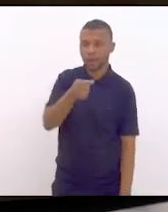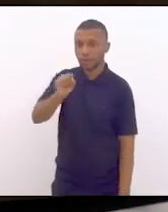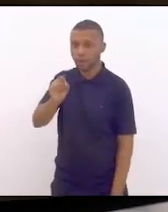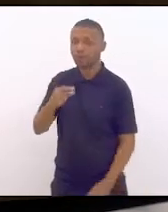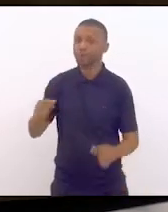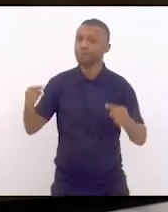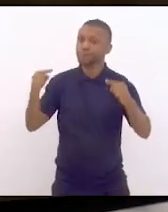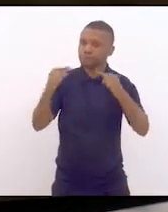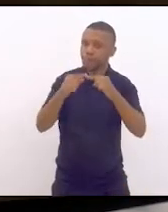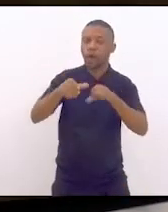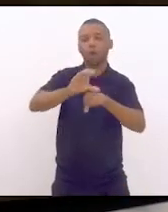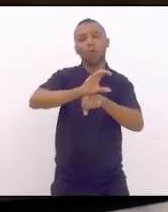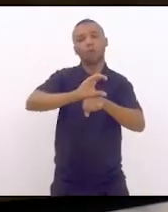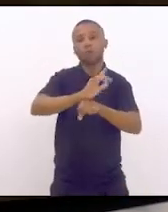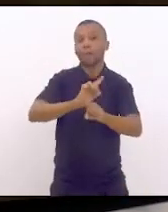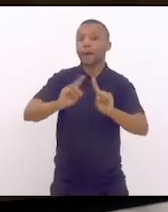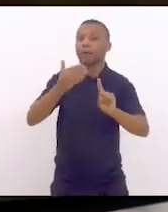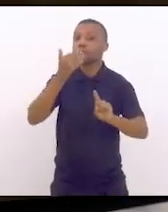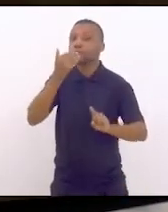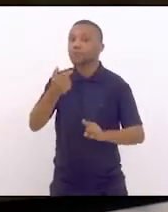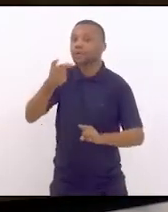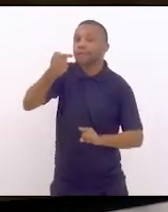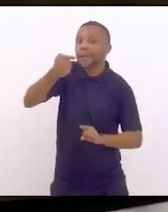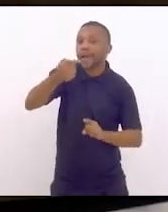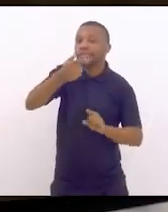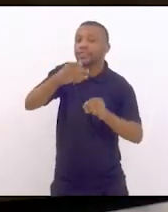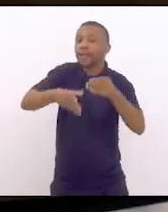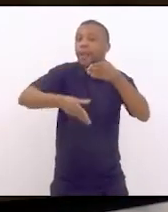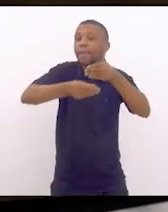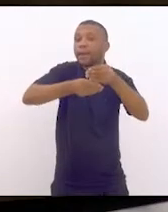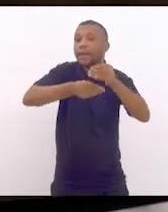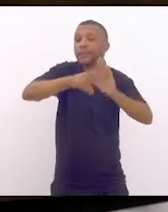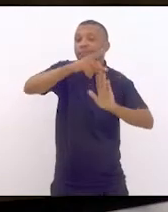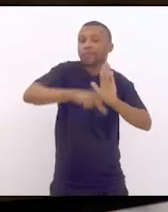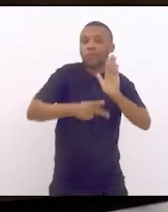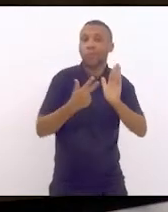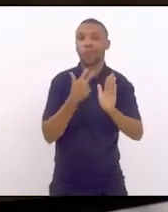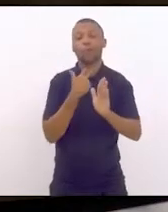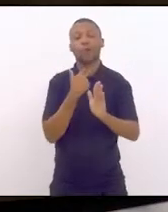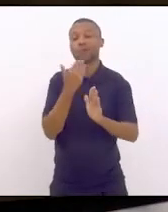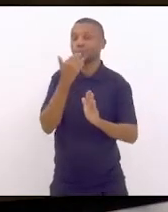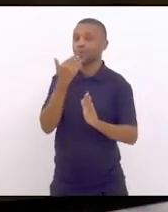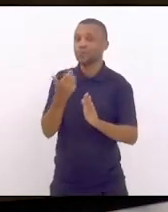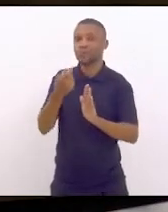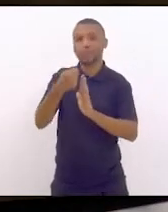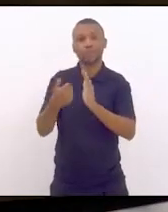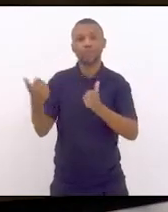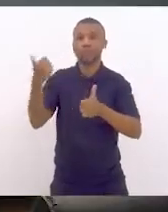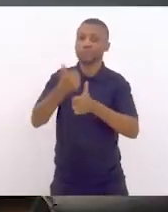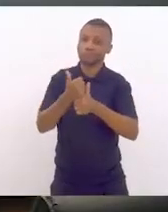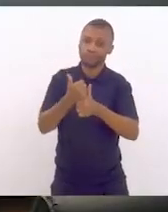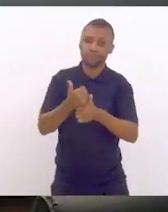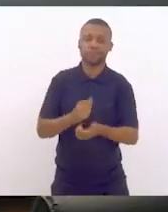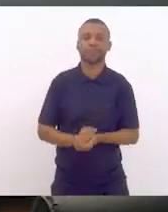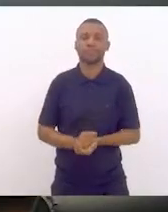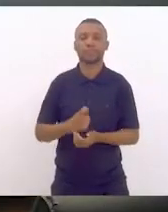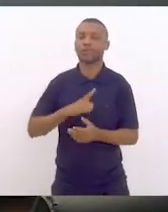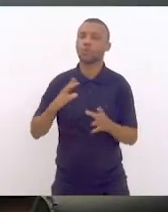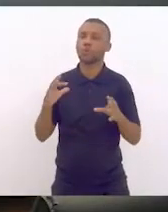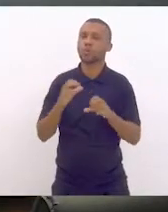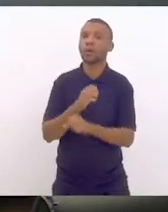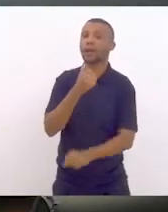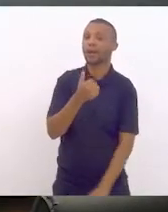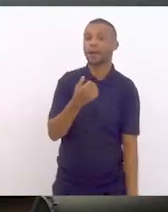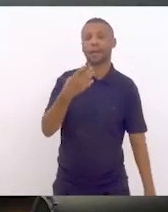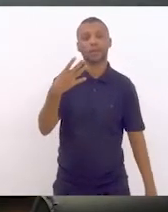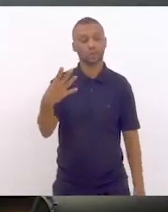com 7 emendas. Não posso pedir substitutivo, porque provavelmente tem emendas. Tem mais 14 emendas. Ok, senhor presidente.